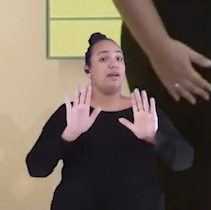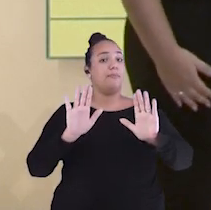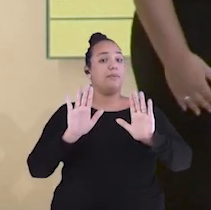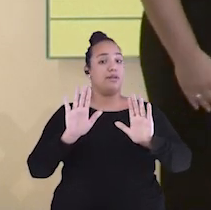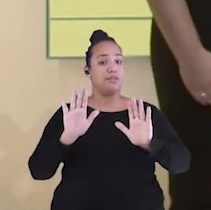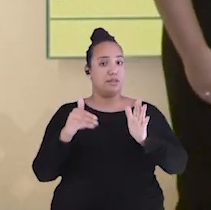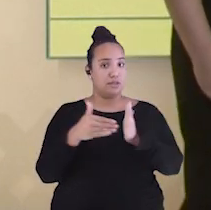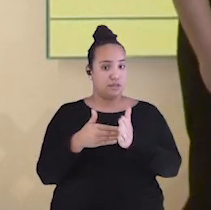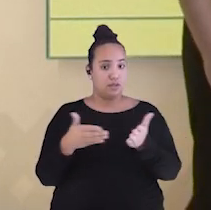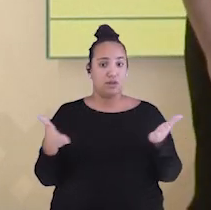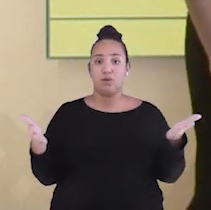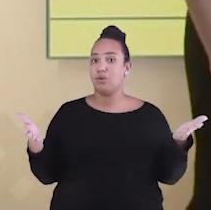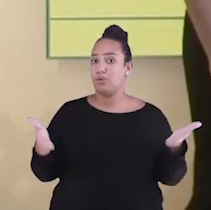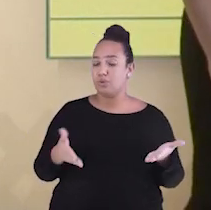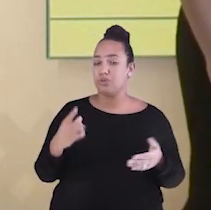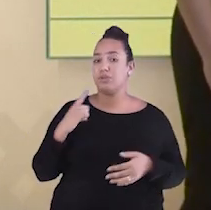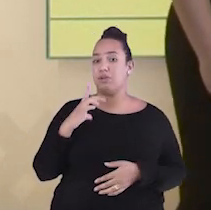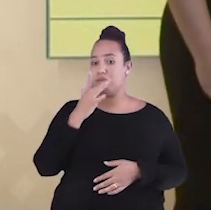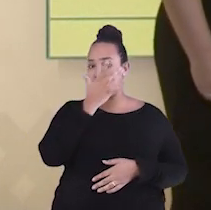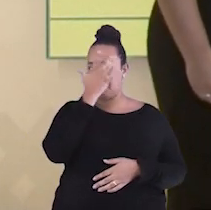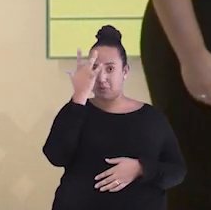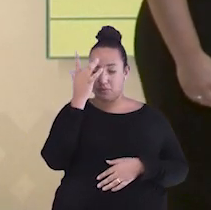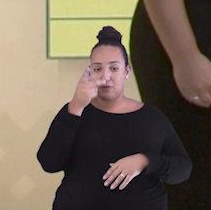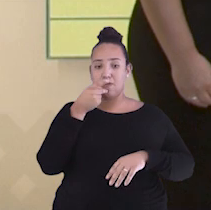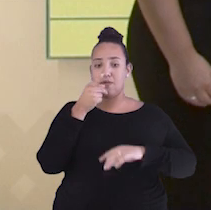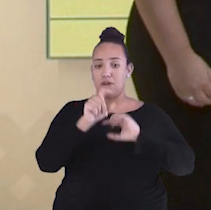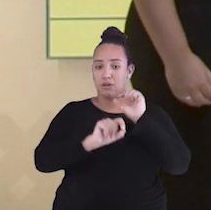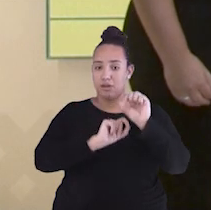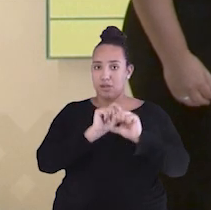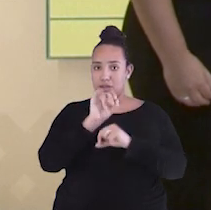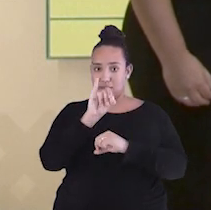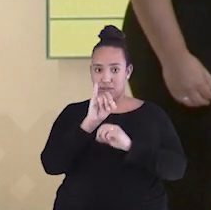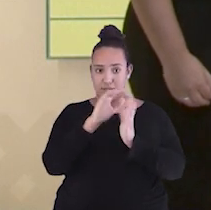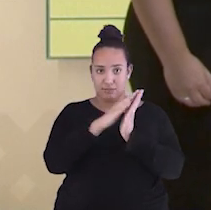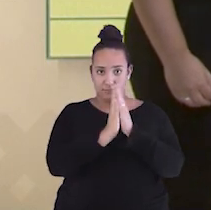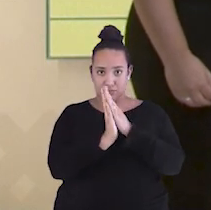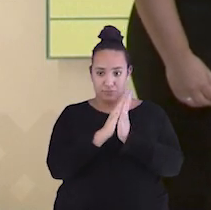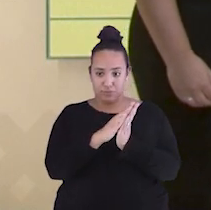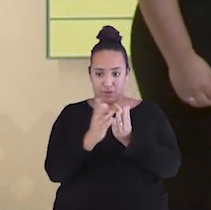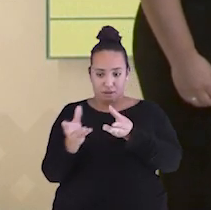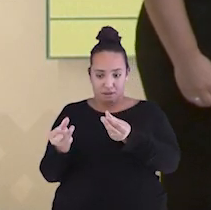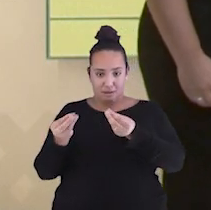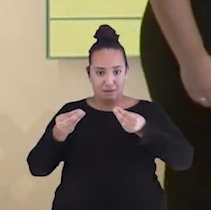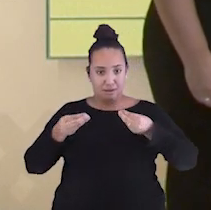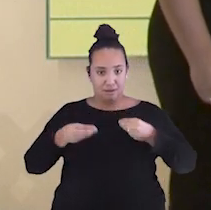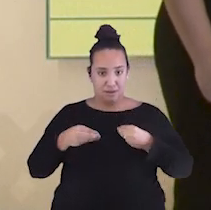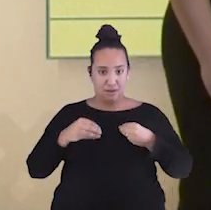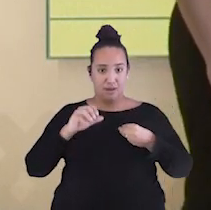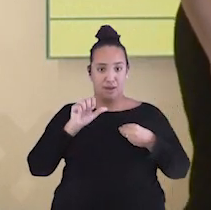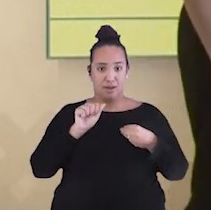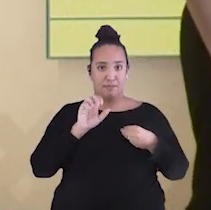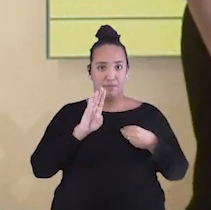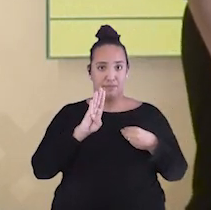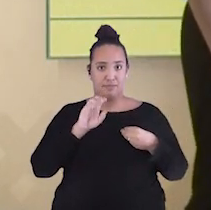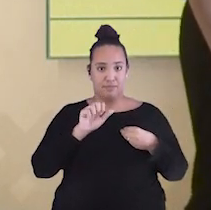Mas ainda hoje, há quem diga que quem ganha essa boneca, a boneca Bayomi,